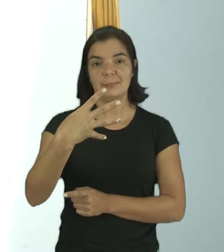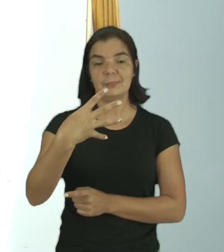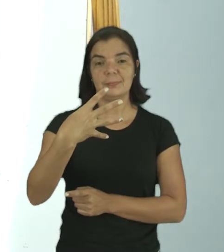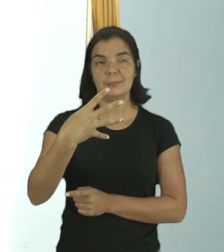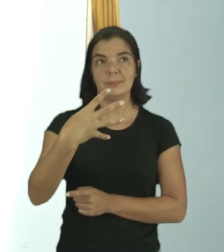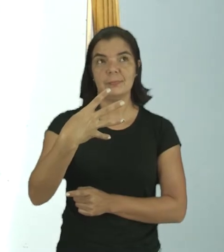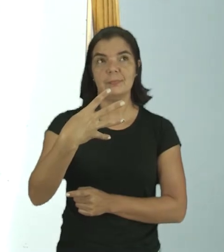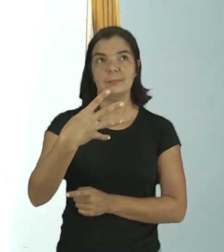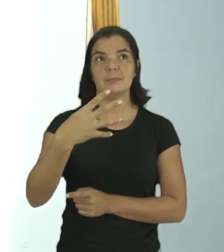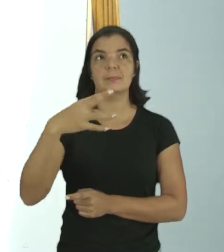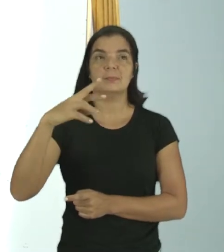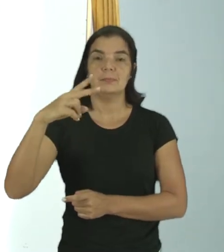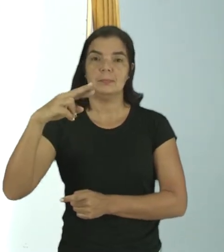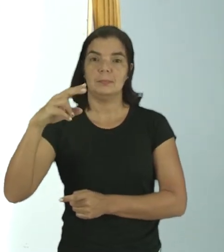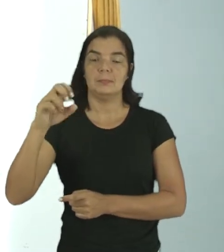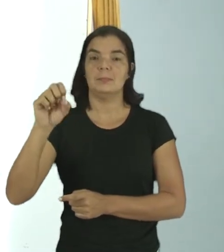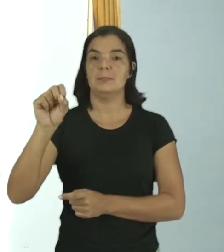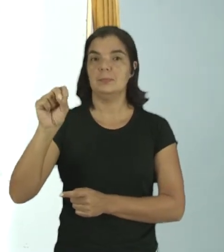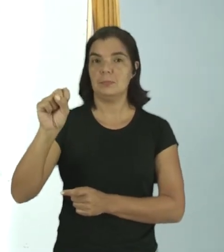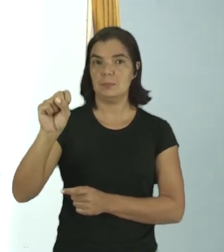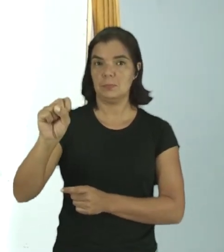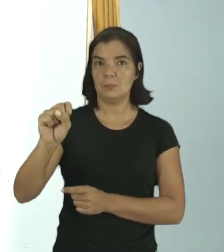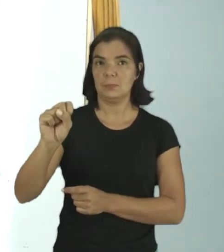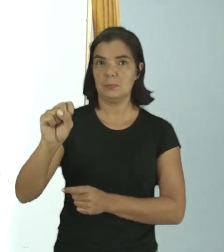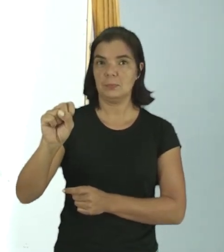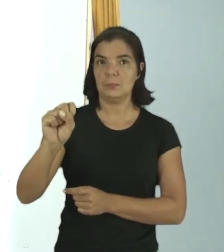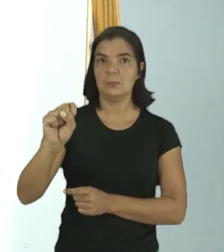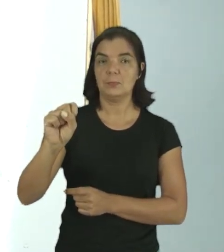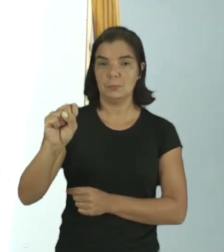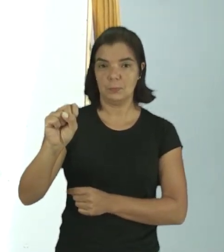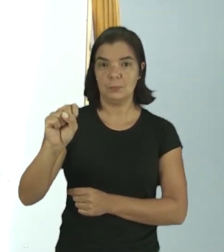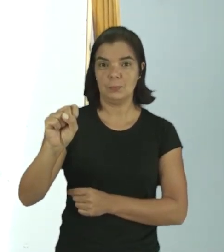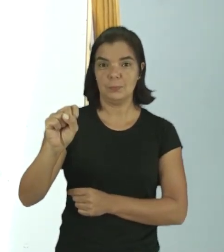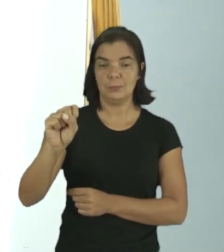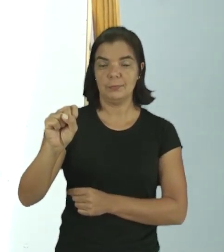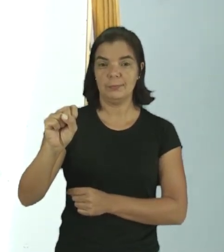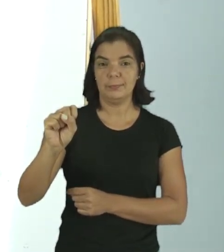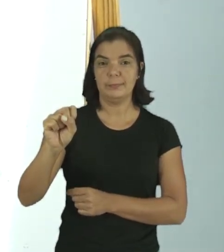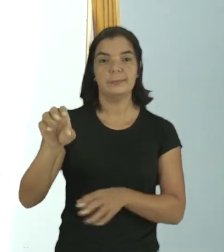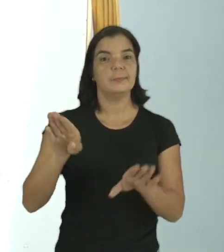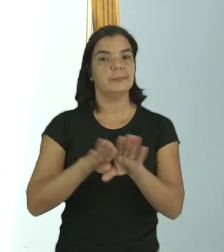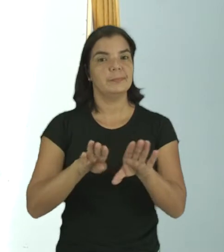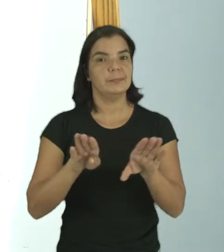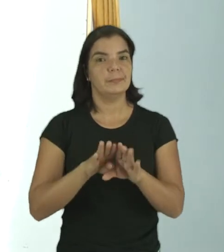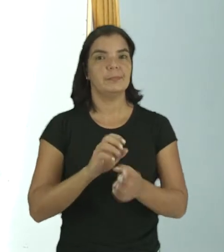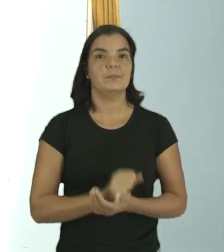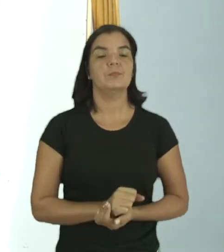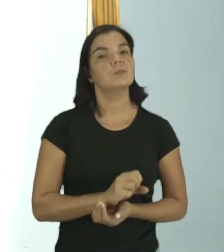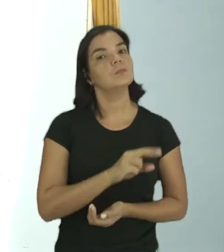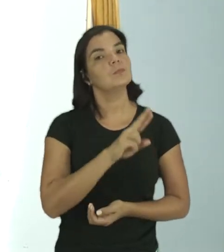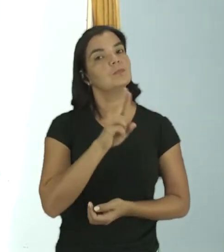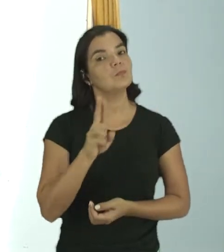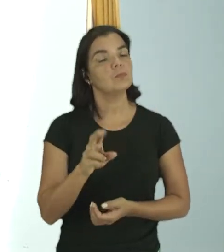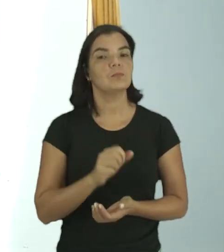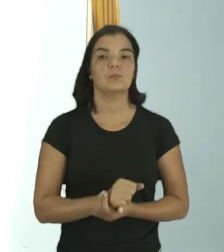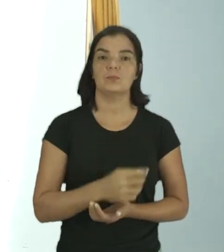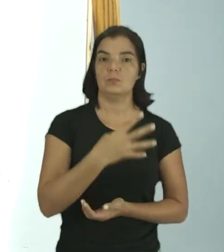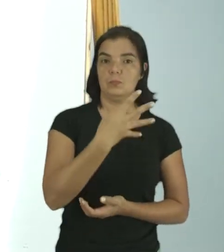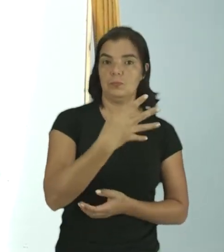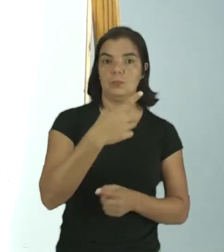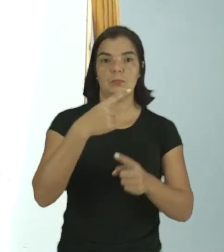duas vezes quatro vai ser igual a oito também ou